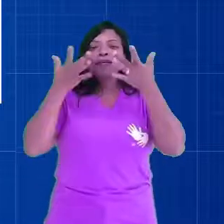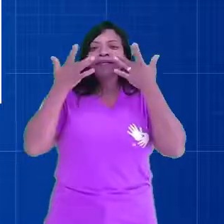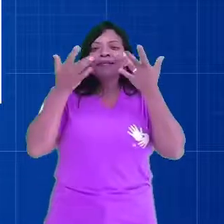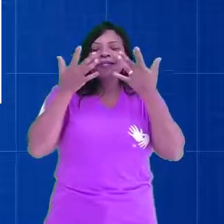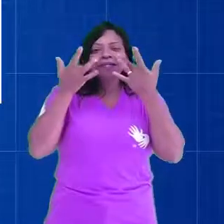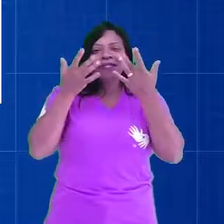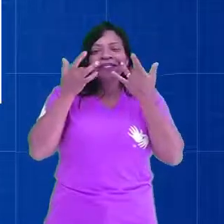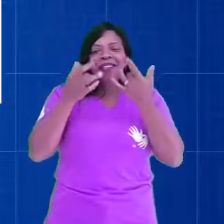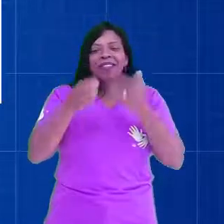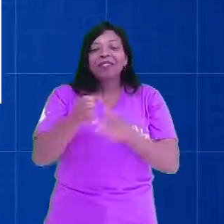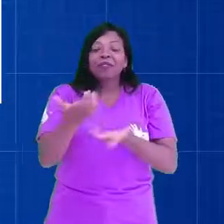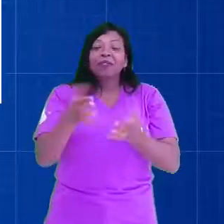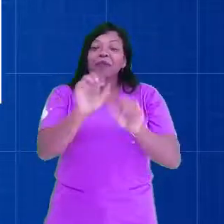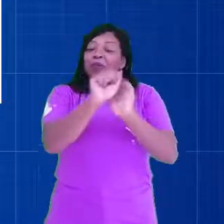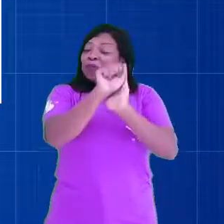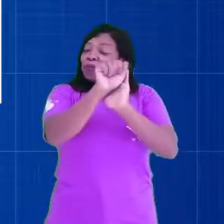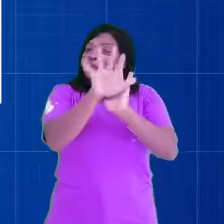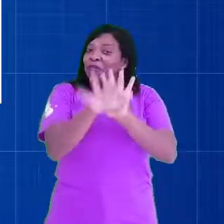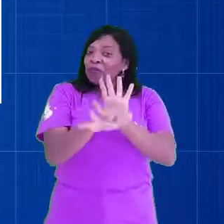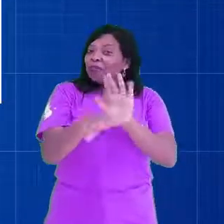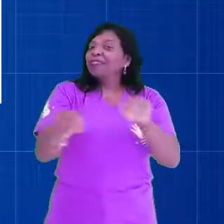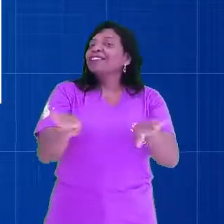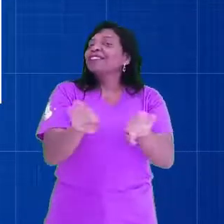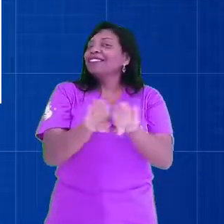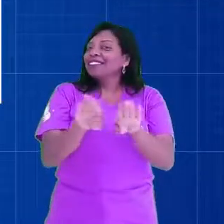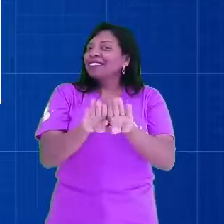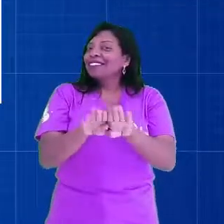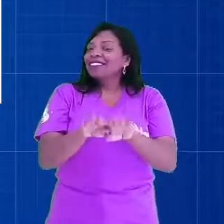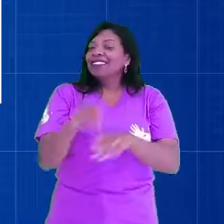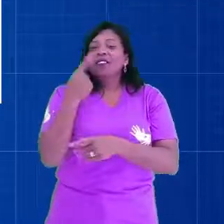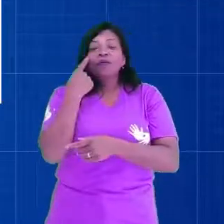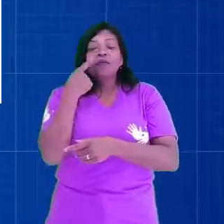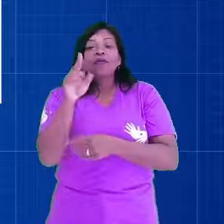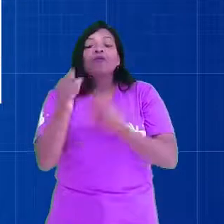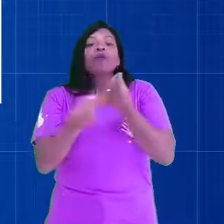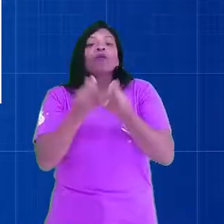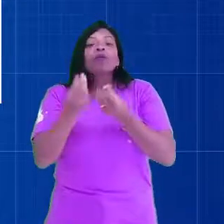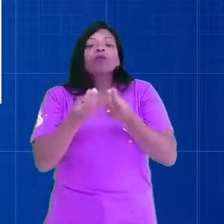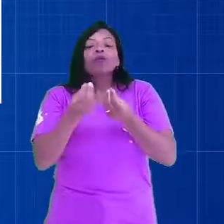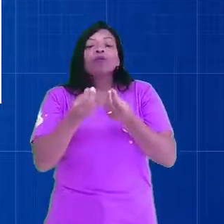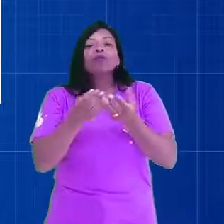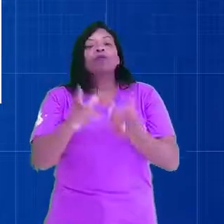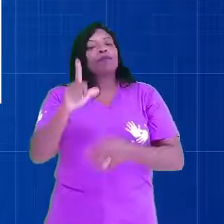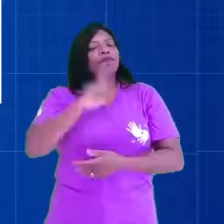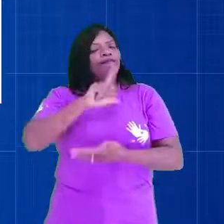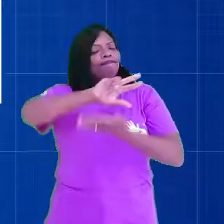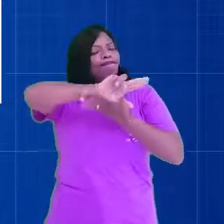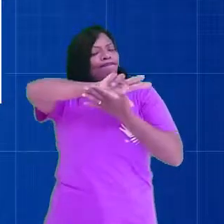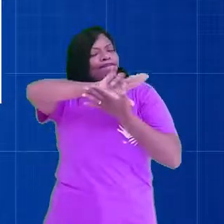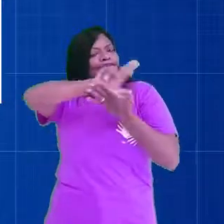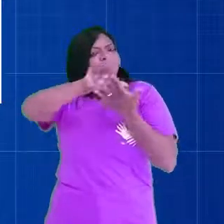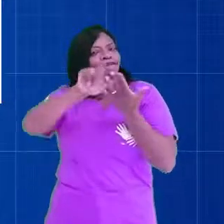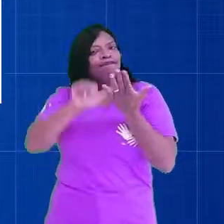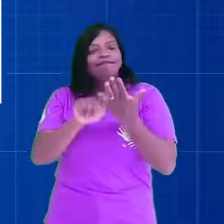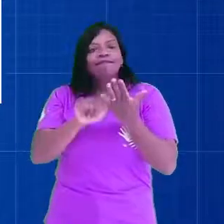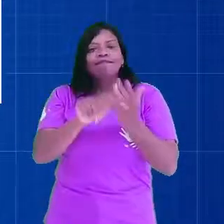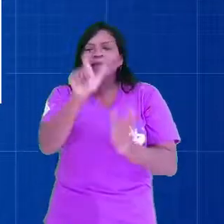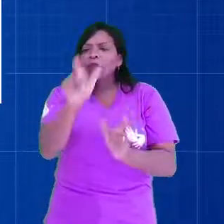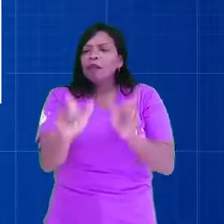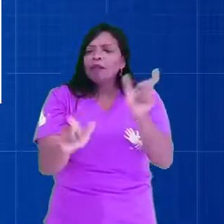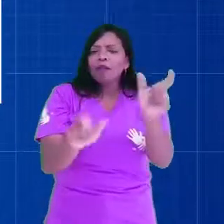sombras. Então, notem a imagem do lado esquerdo. Existem vários personagens ali,